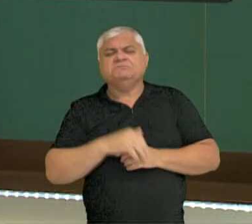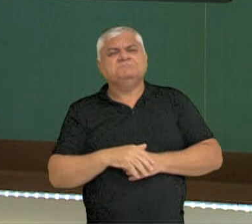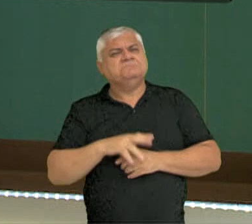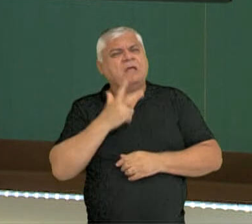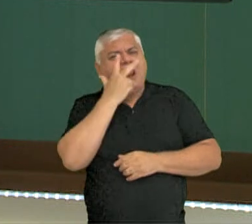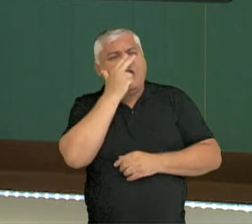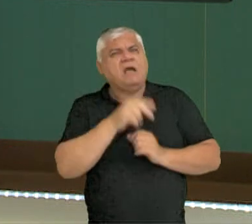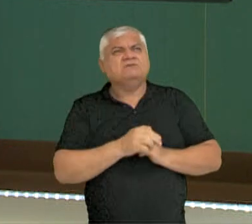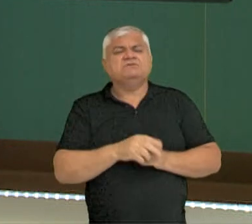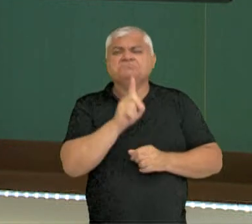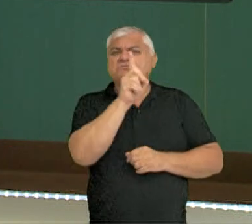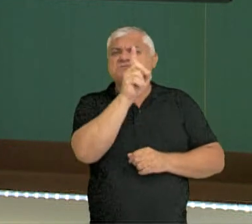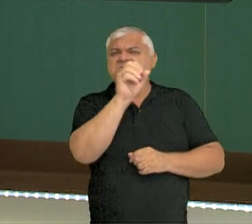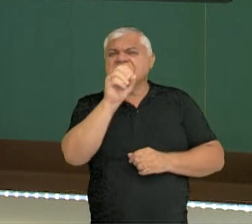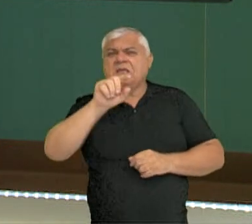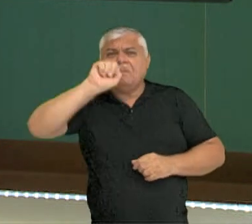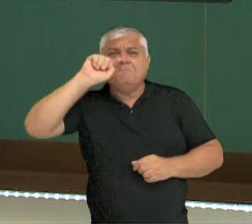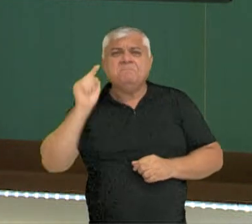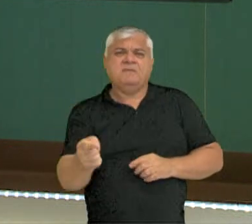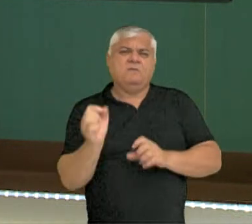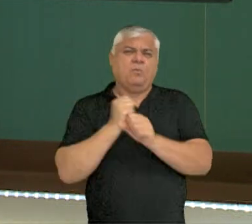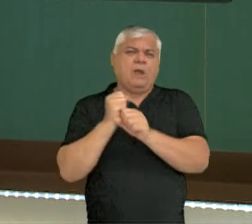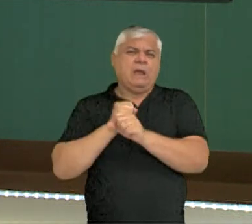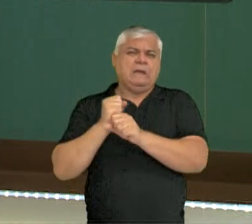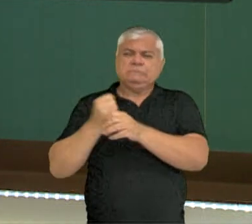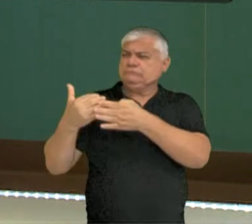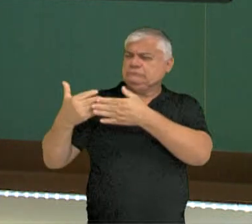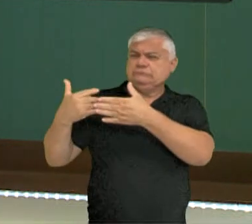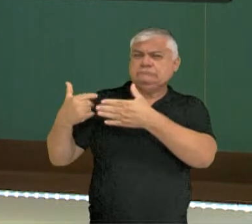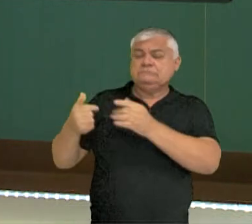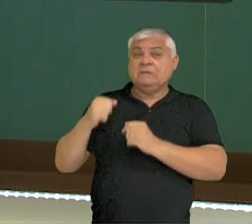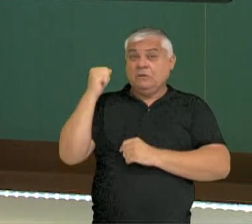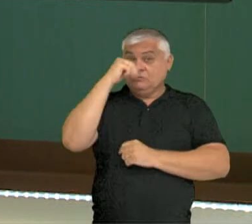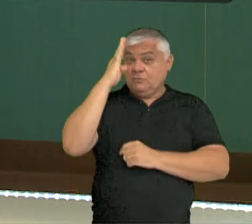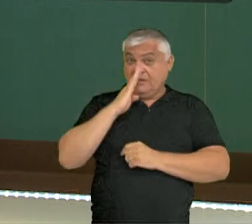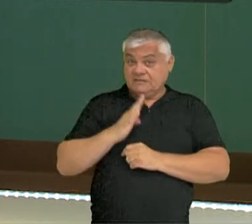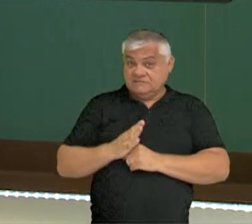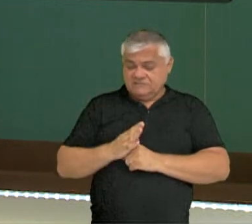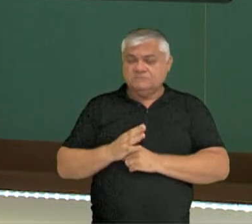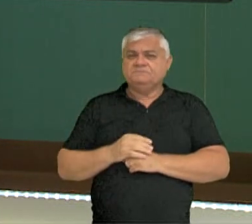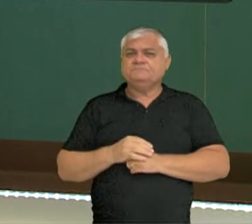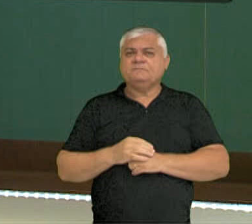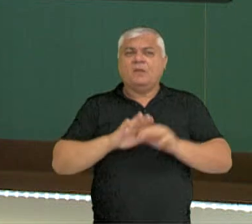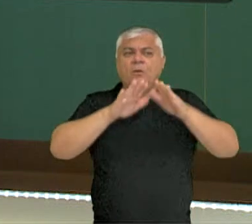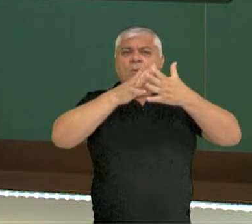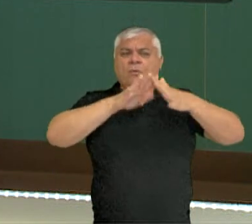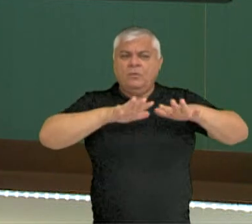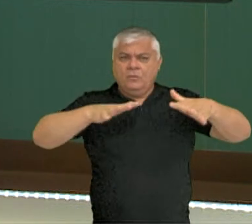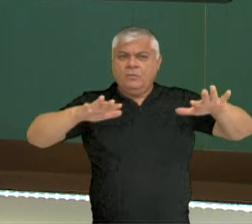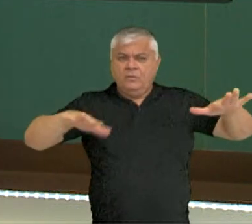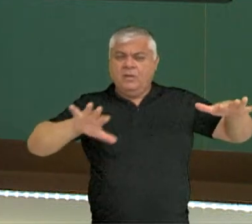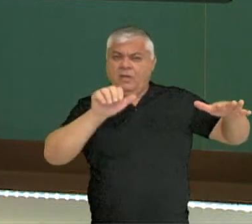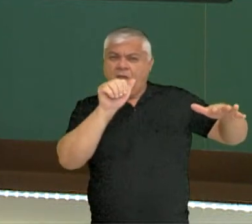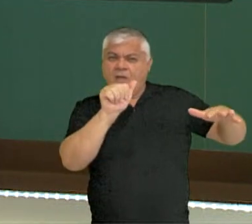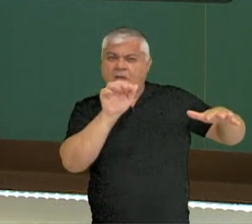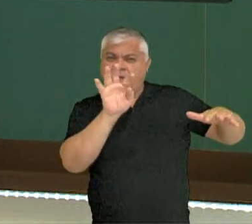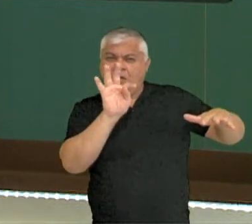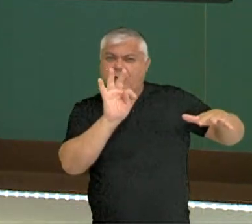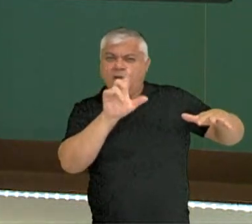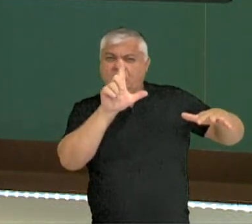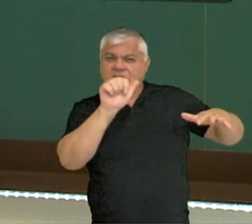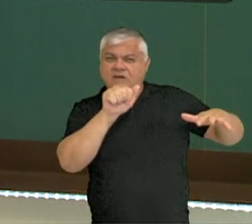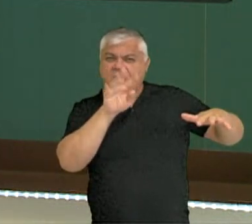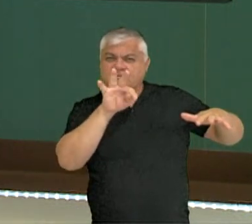100 mil anos atrás de povoamento do Brasil, onde o Oceano Atlântico, o oceano que divide o